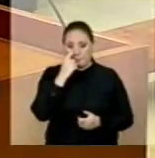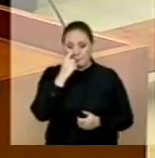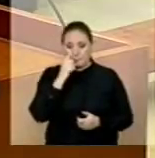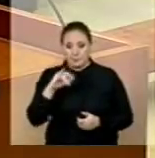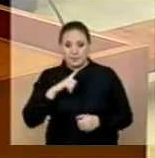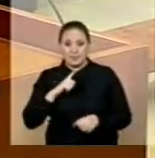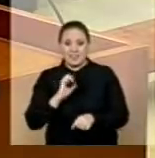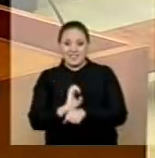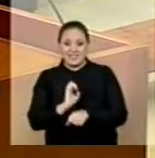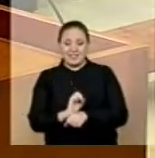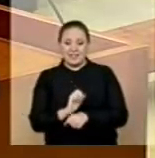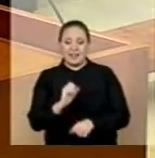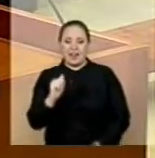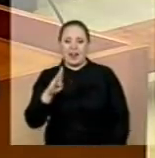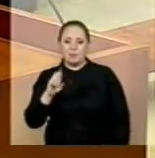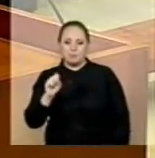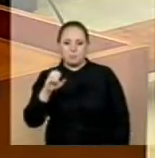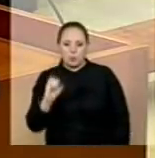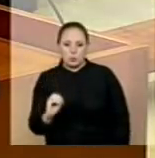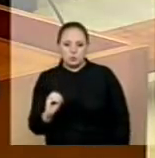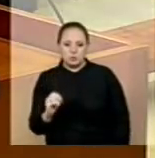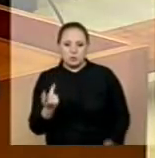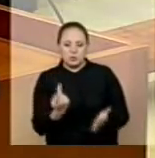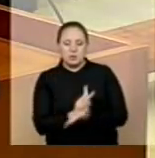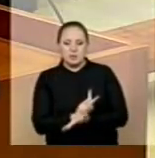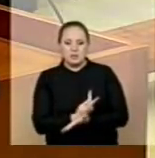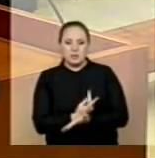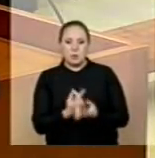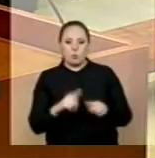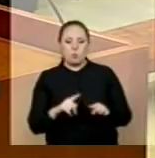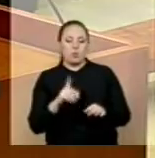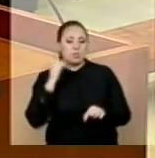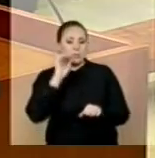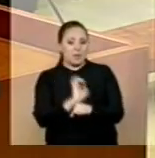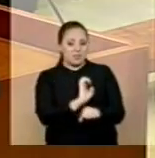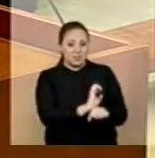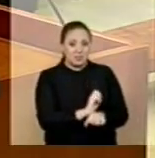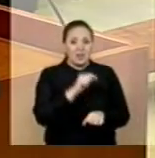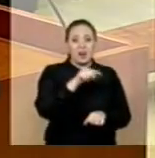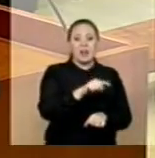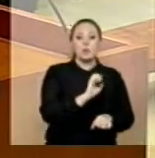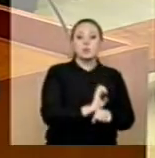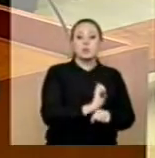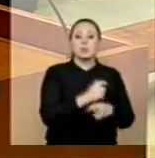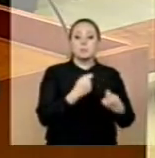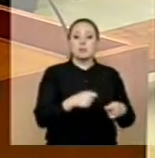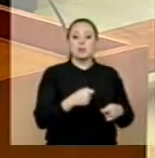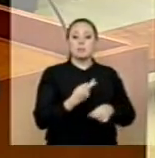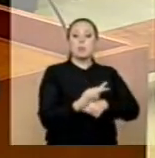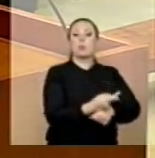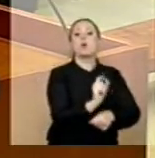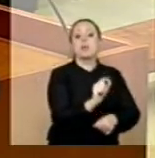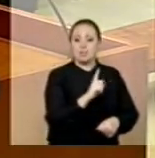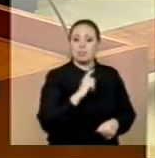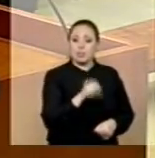abuso praticado pelo Poder Judiciário em face dos deputados estaduais, o Parlamento Estadual terá quem recorrer, o que